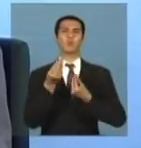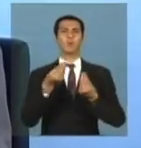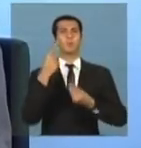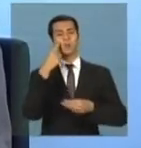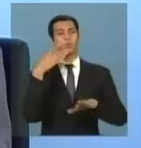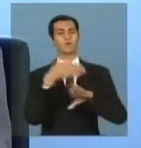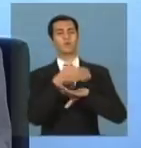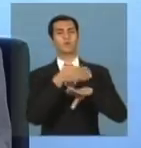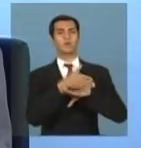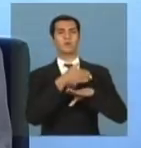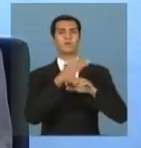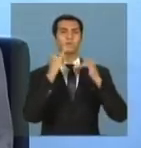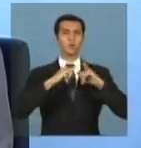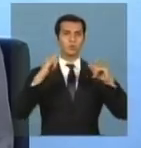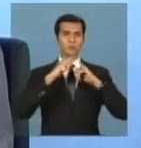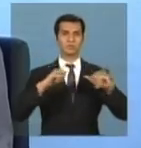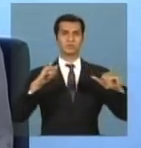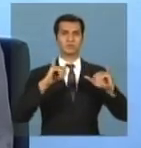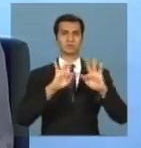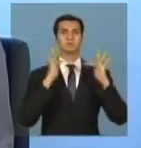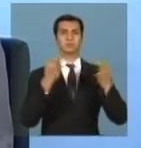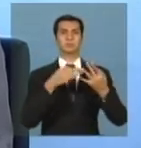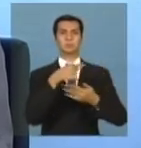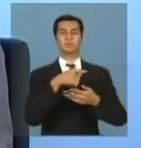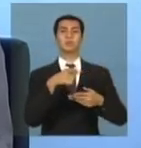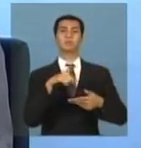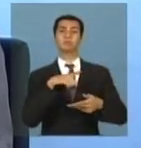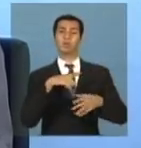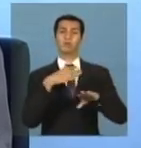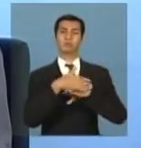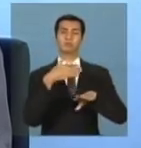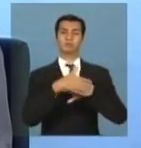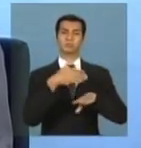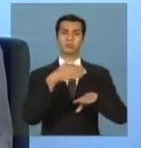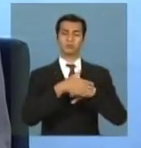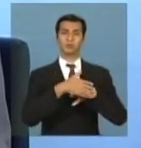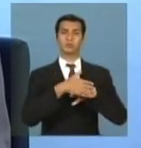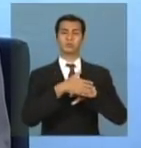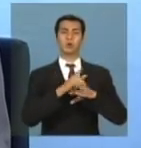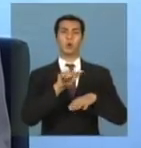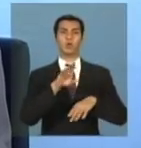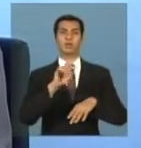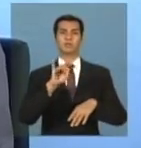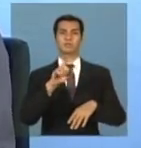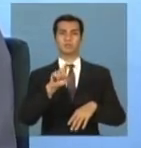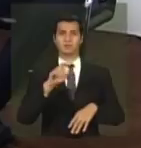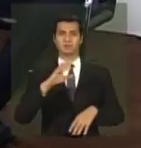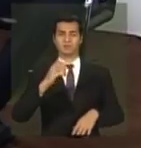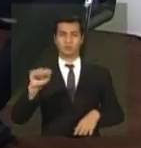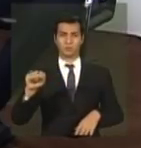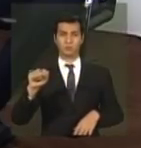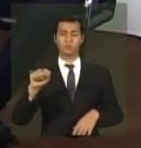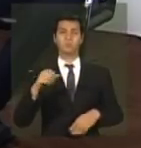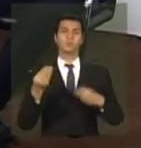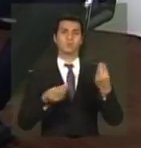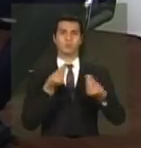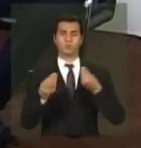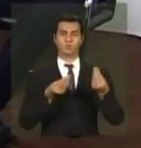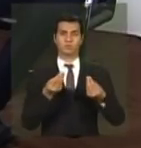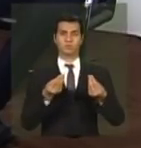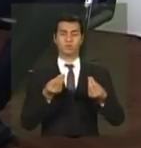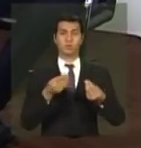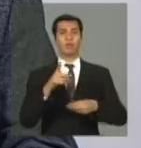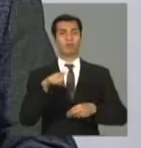estão incluídas na ação não localizado? Na ação de localização. Isso, deve estar se referindo à ação de